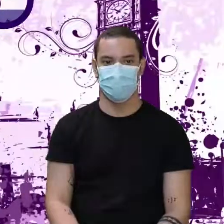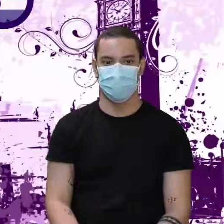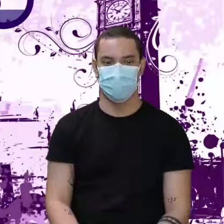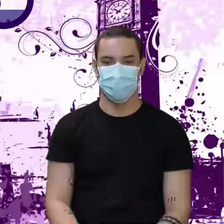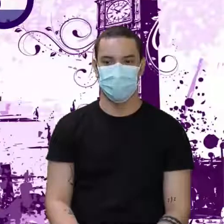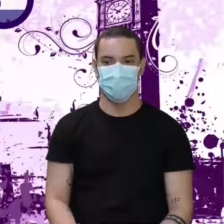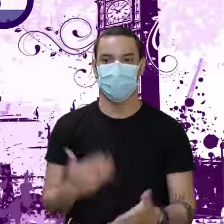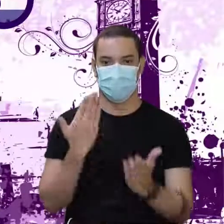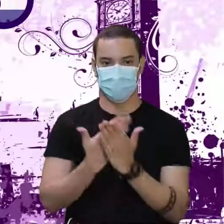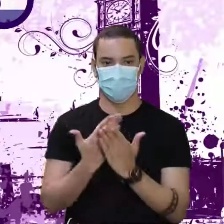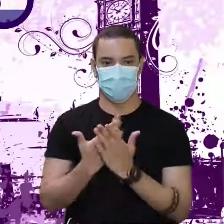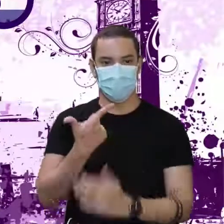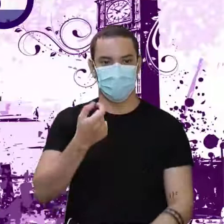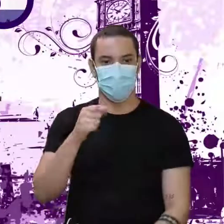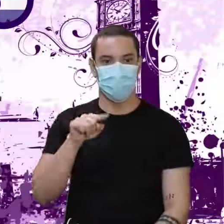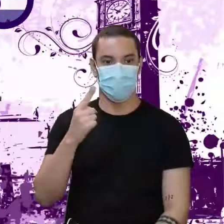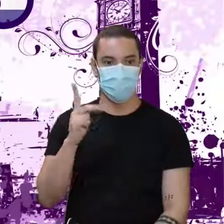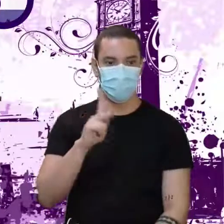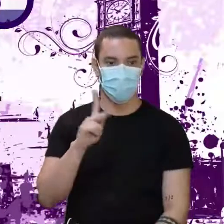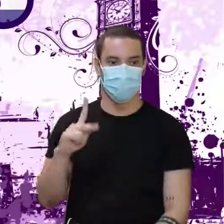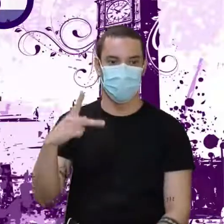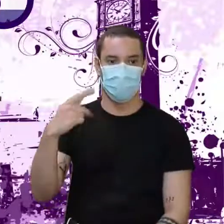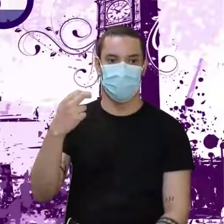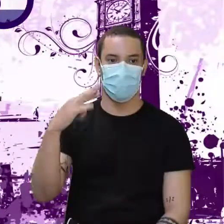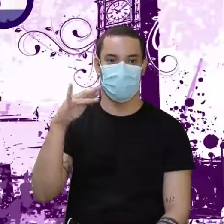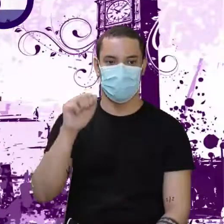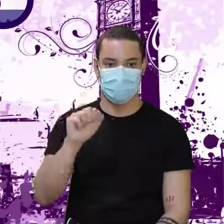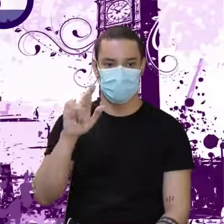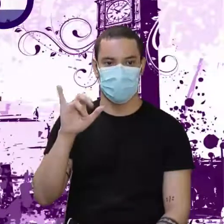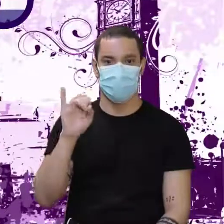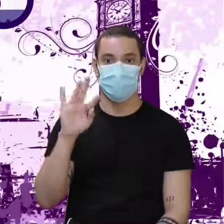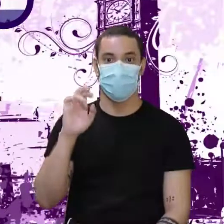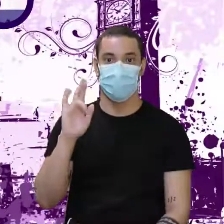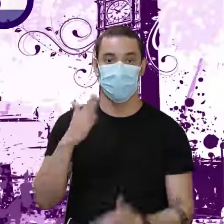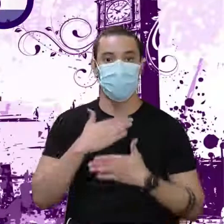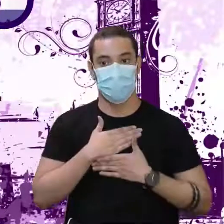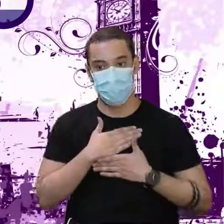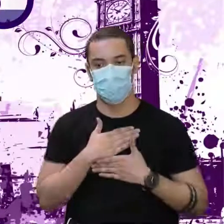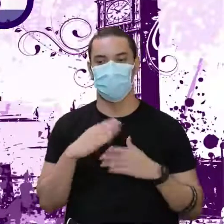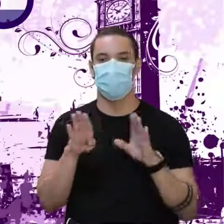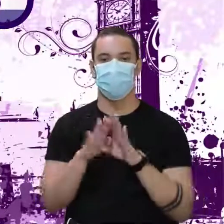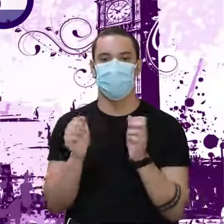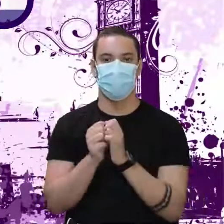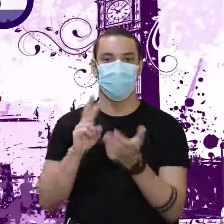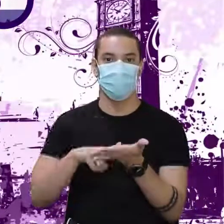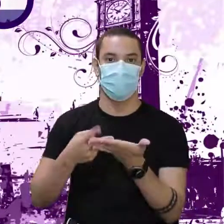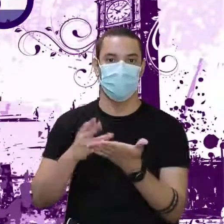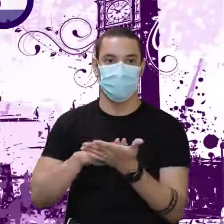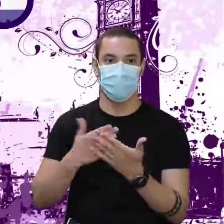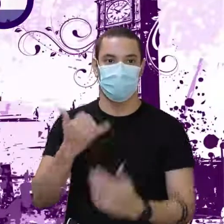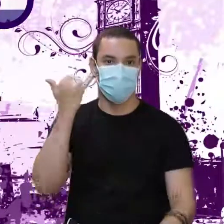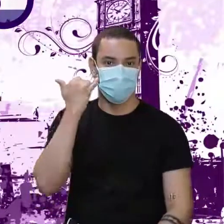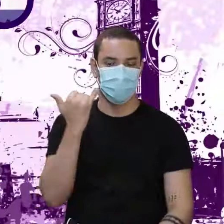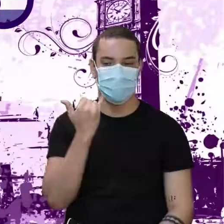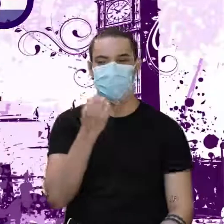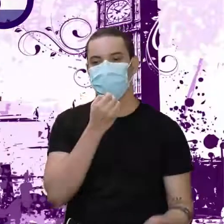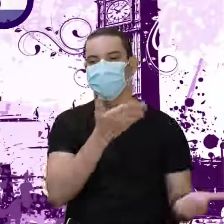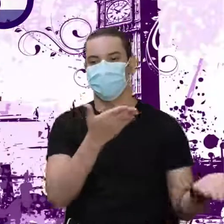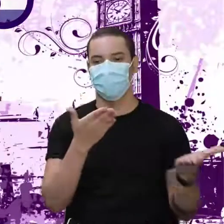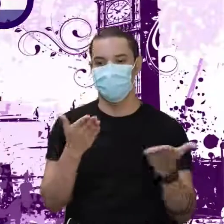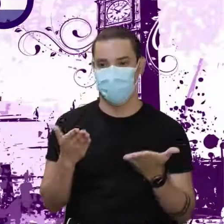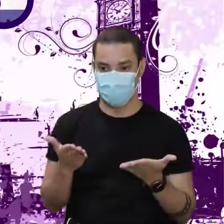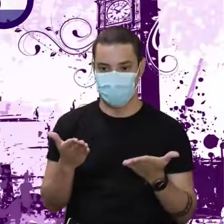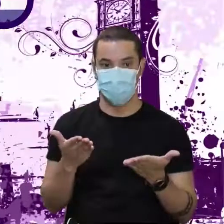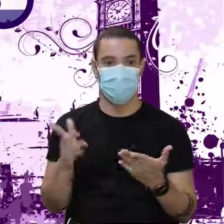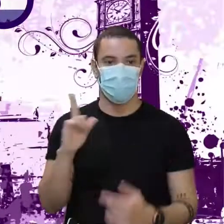Olha aí, aula 20.1 com a teacher Patrícia Recher, It's a Pleasure, e o nosso intérprete Vitor. Welcome, Vitor.